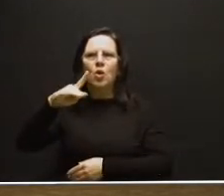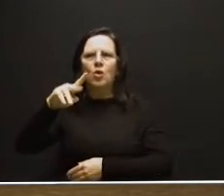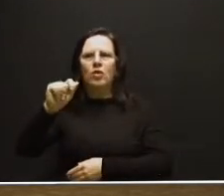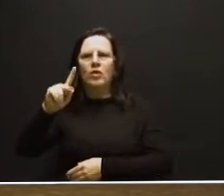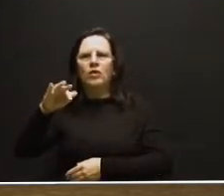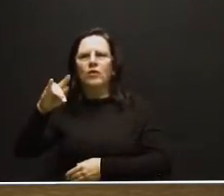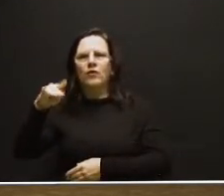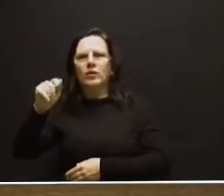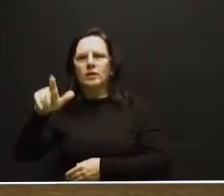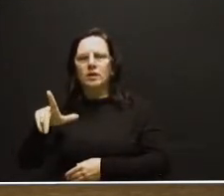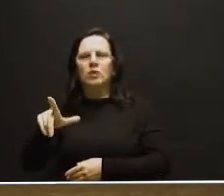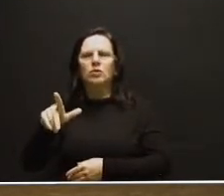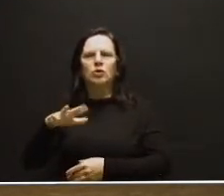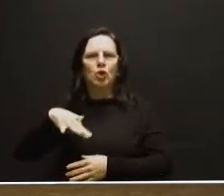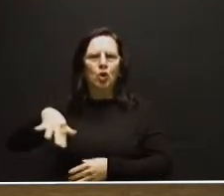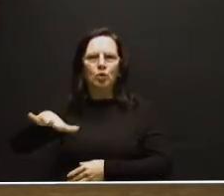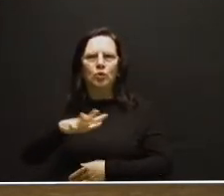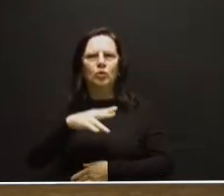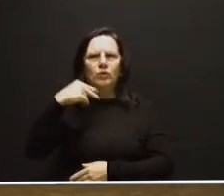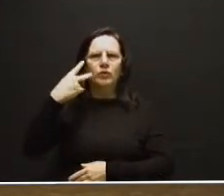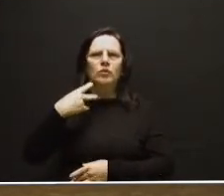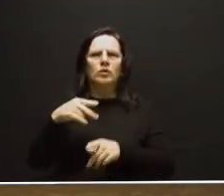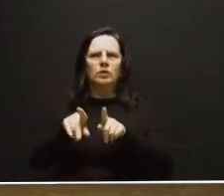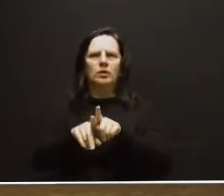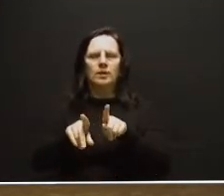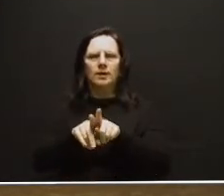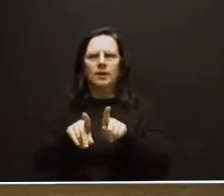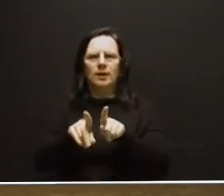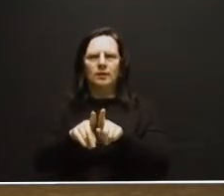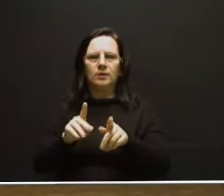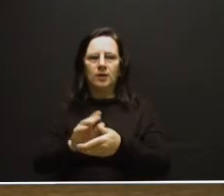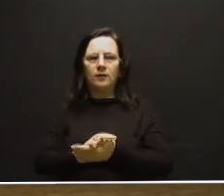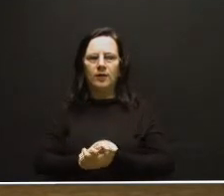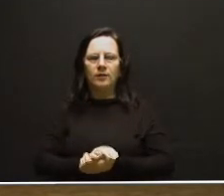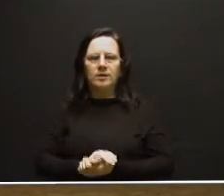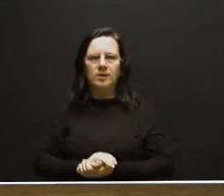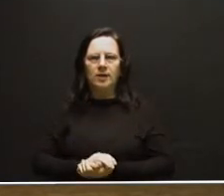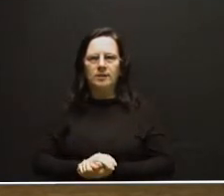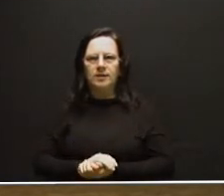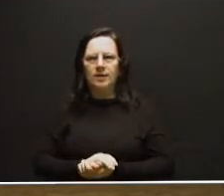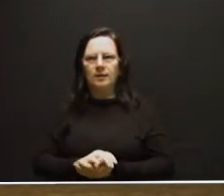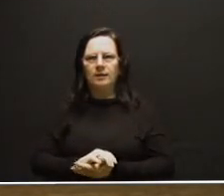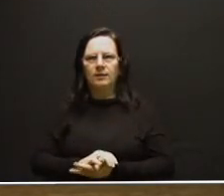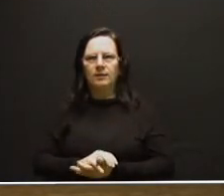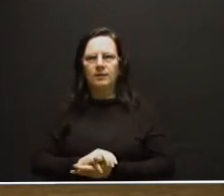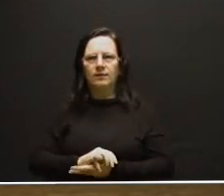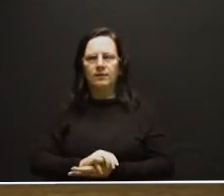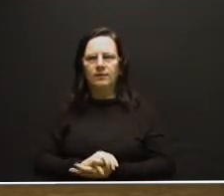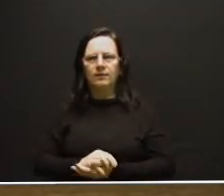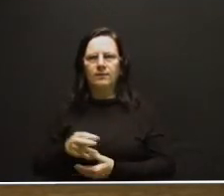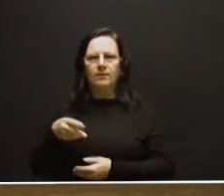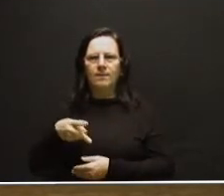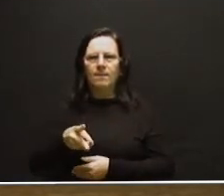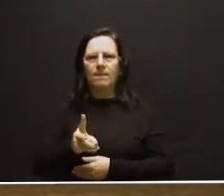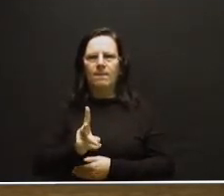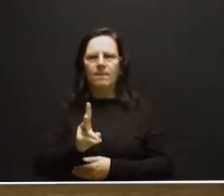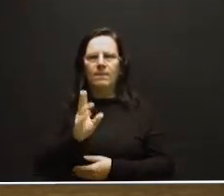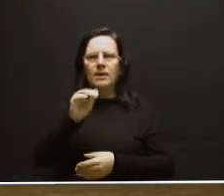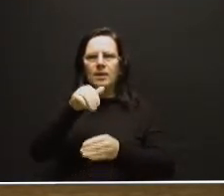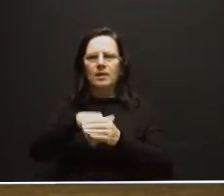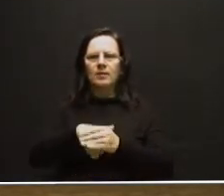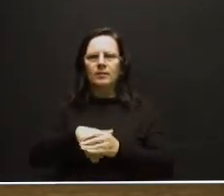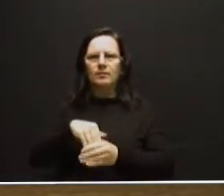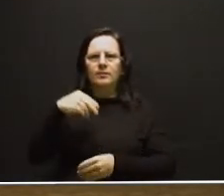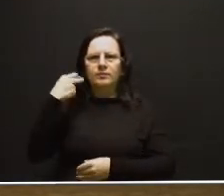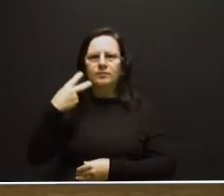presidente seu nome que mais uma vez participou dessa importante ação continua em votação com a